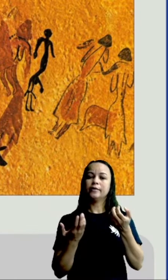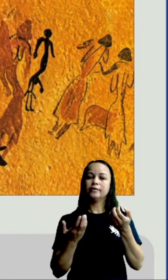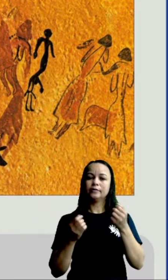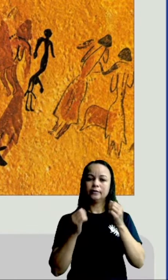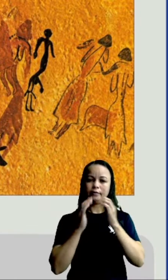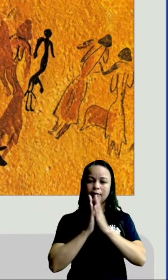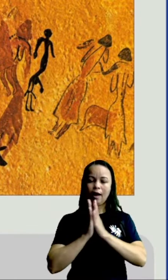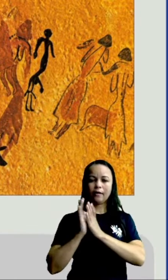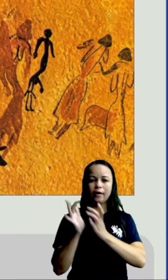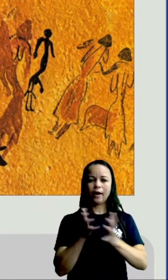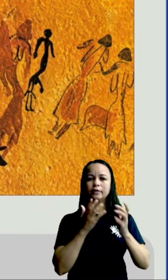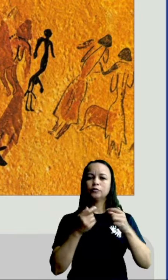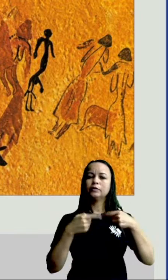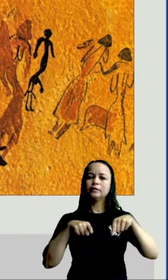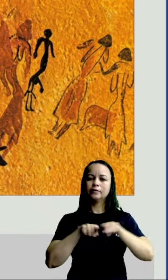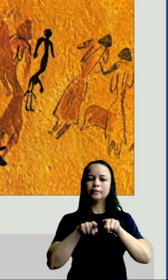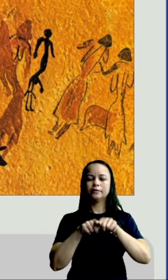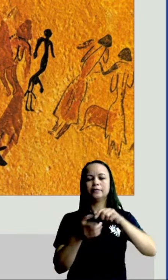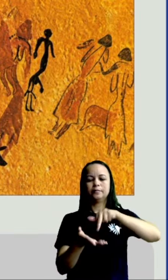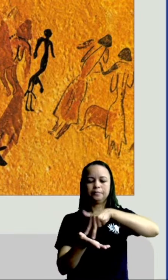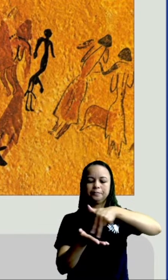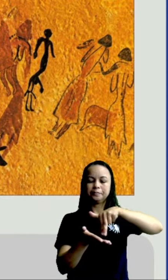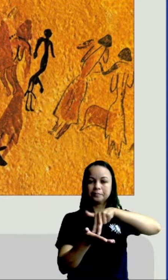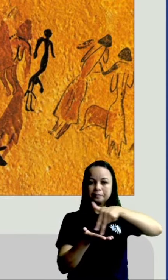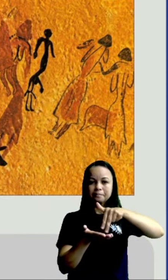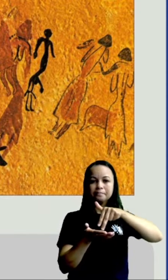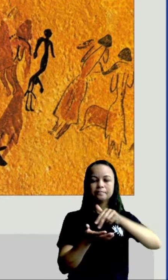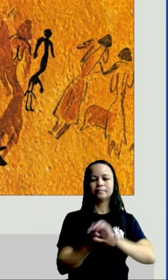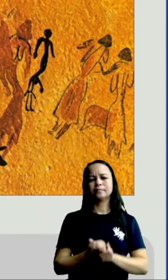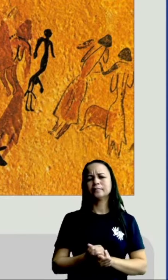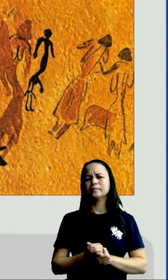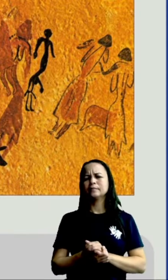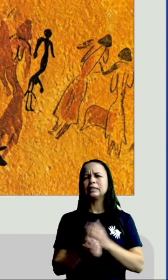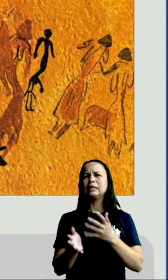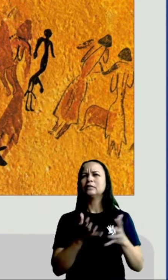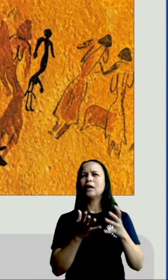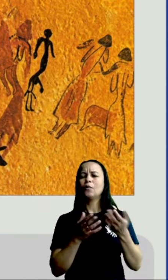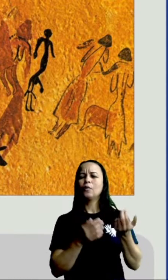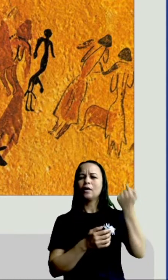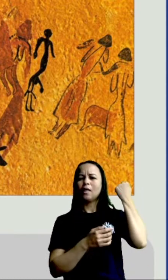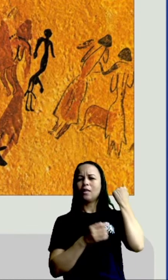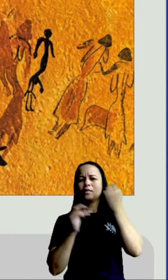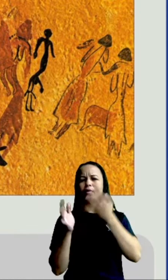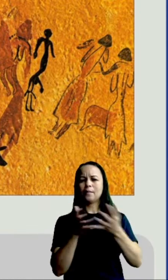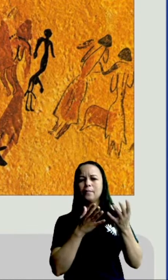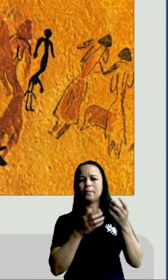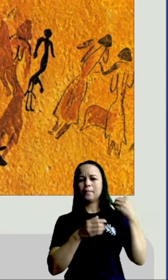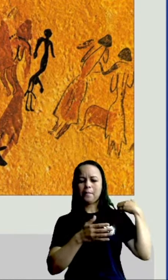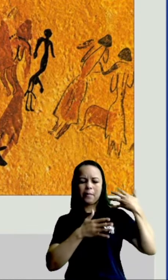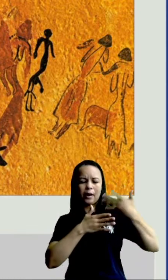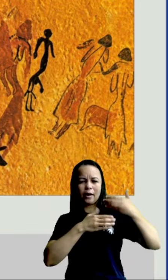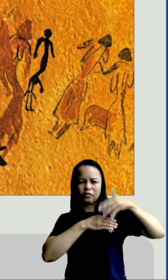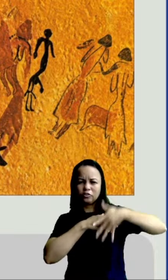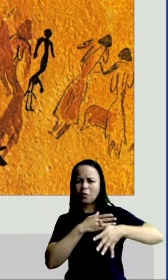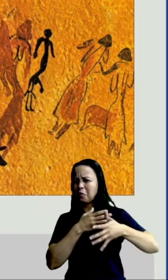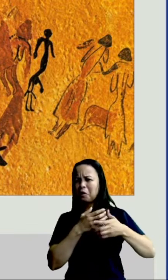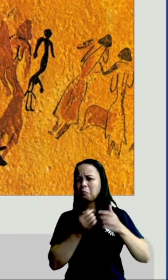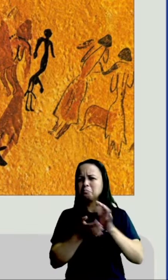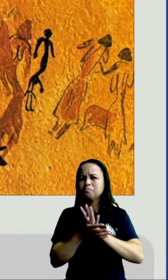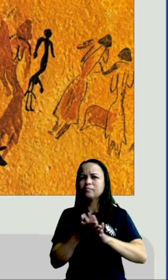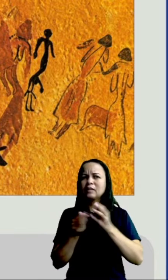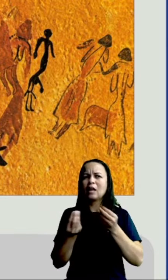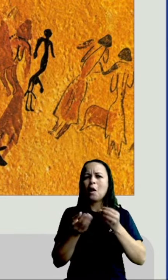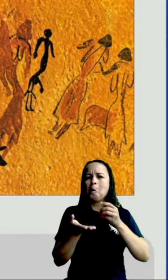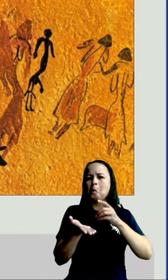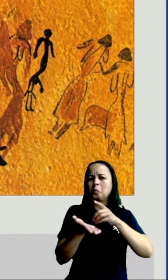então naquela época né que a época da pré-história não tinha nada a ver né Então vamos gravar